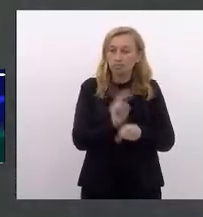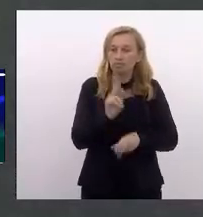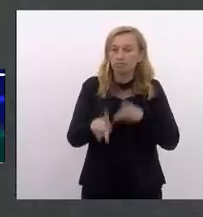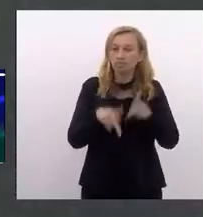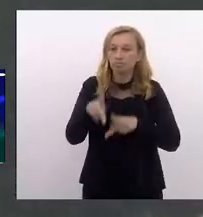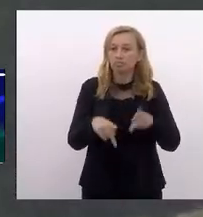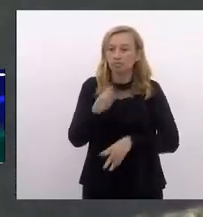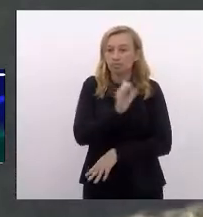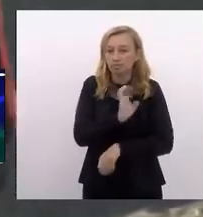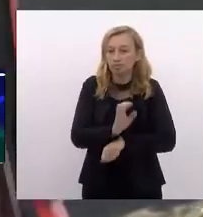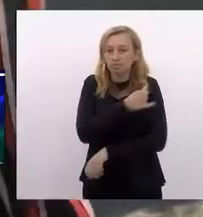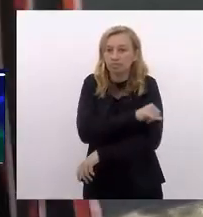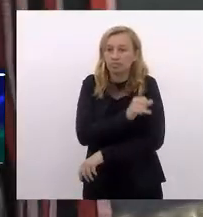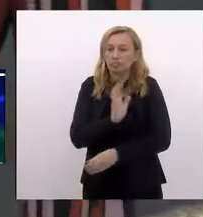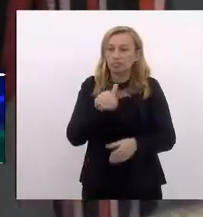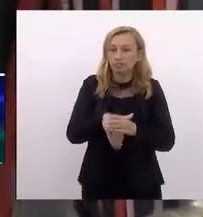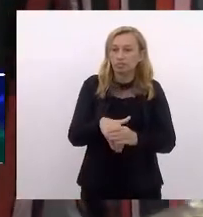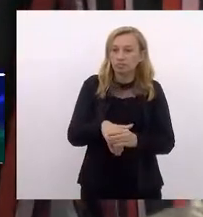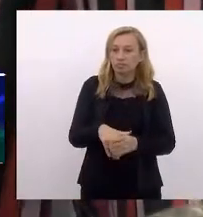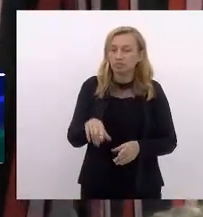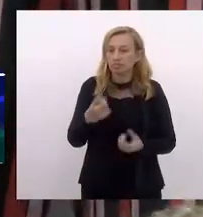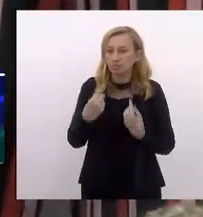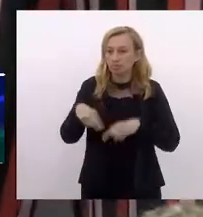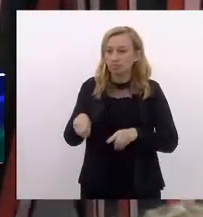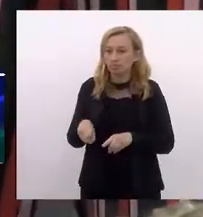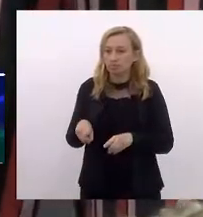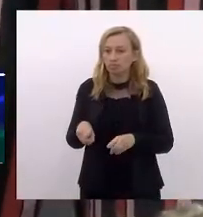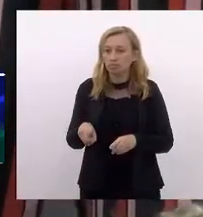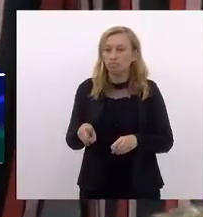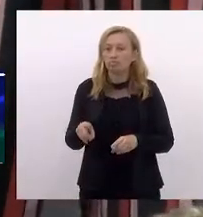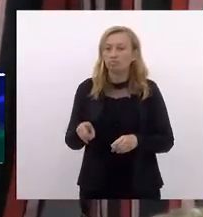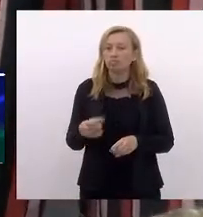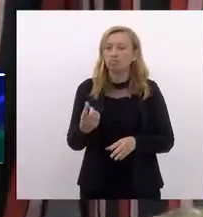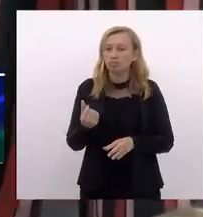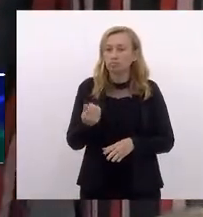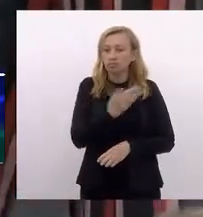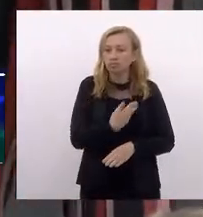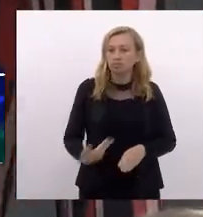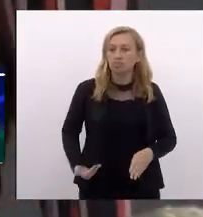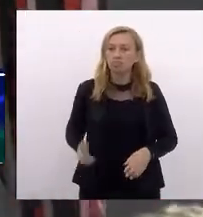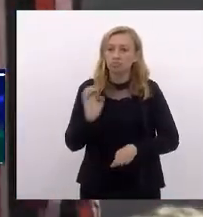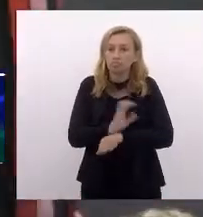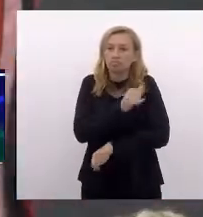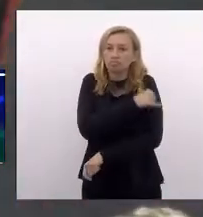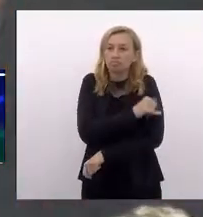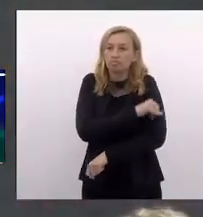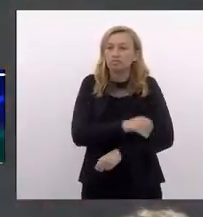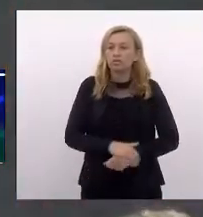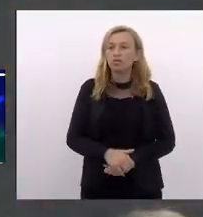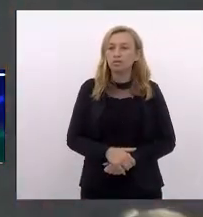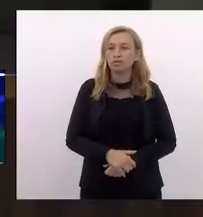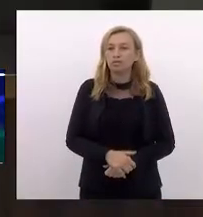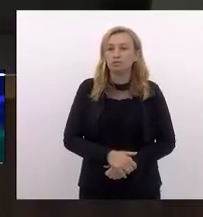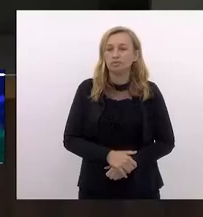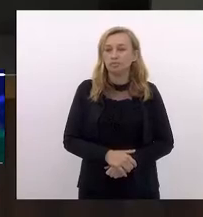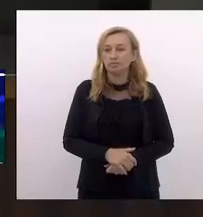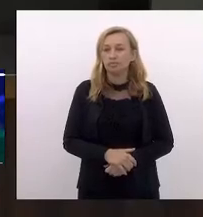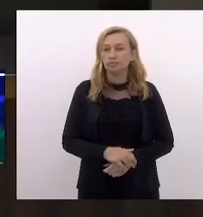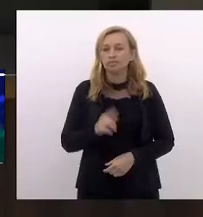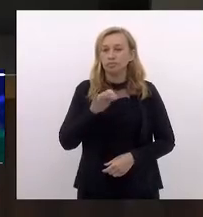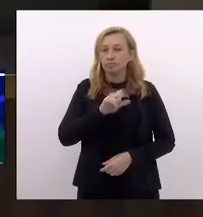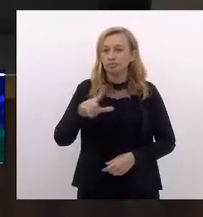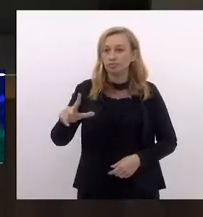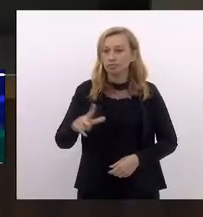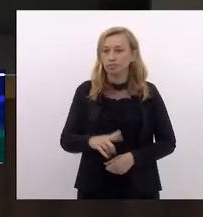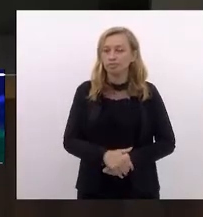população do estado do Rio de Janeiro por isso meu voto foi contra as contas do Governo do Estado do Rio de Janeiro obrigado a presidência